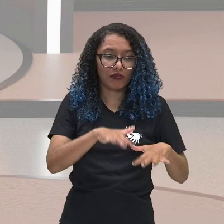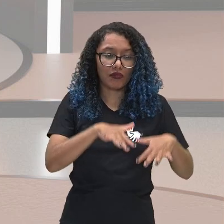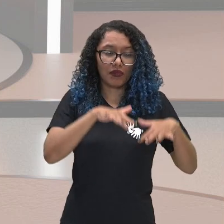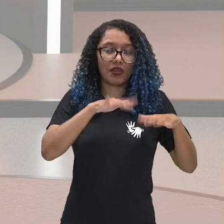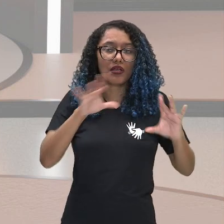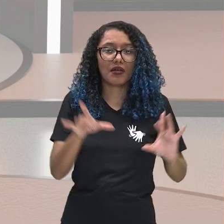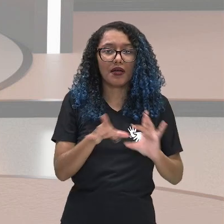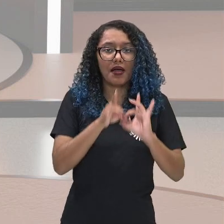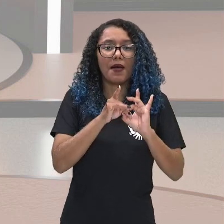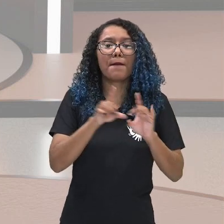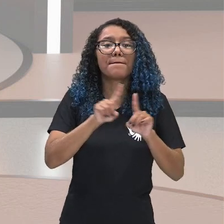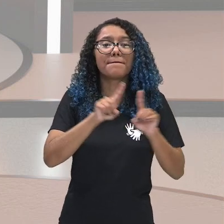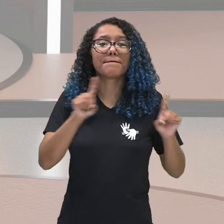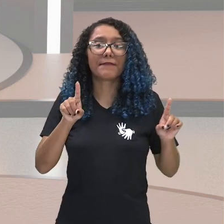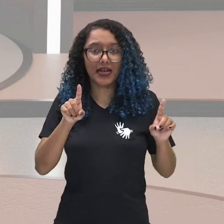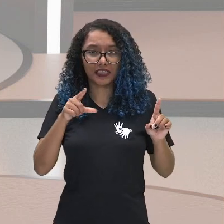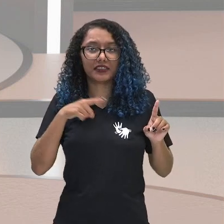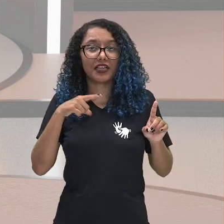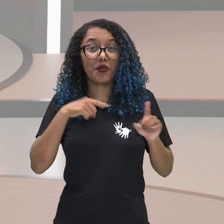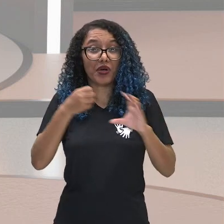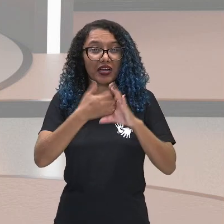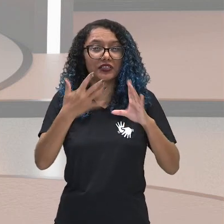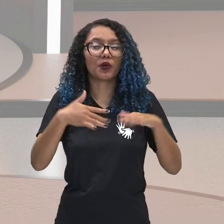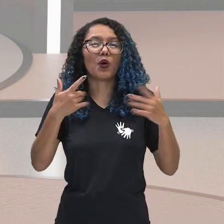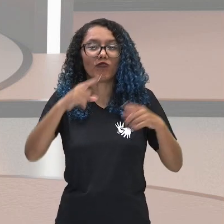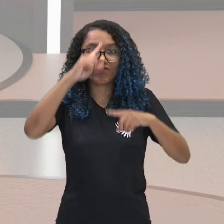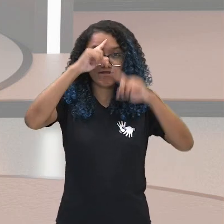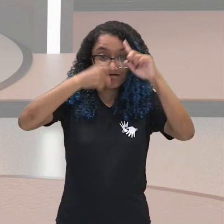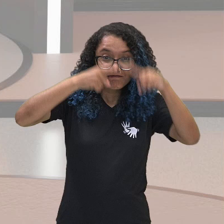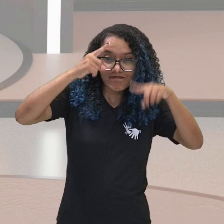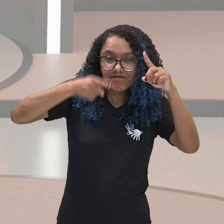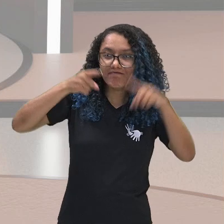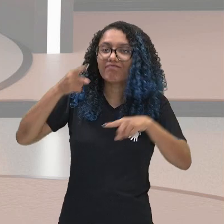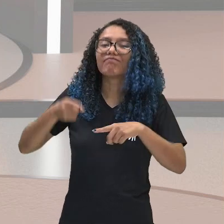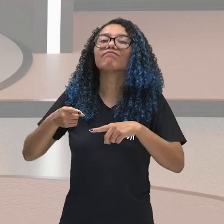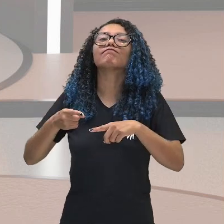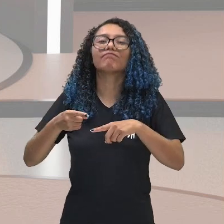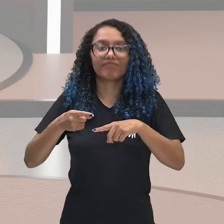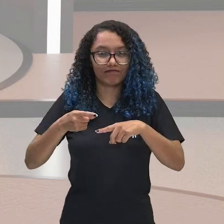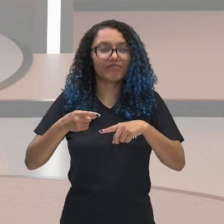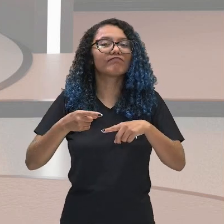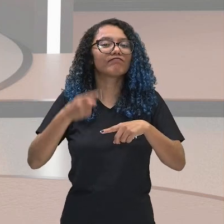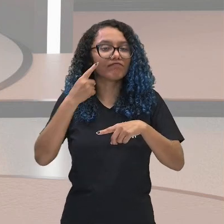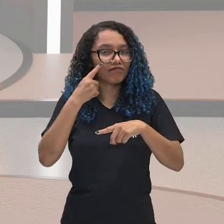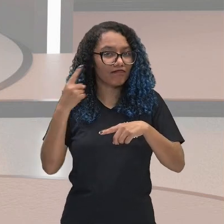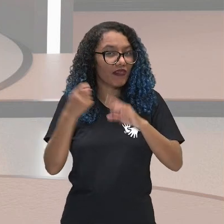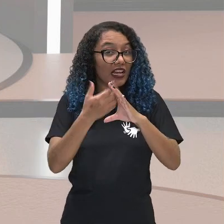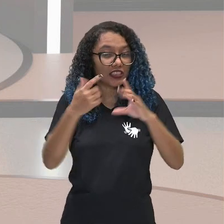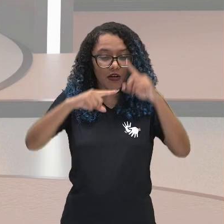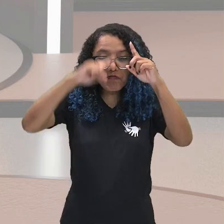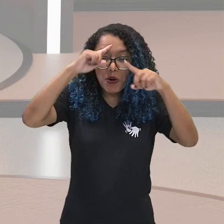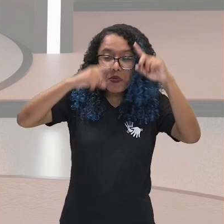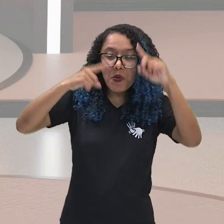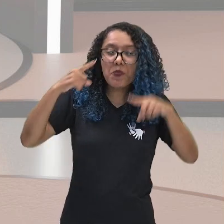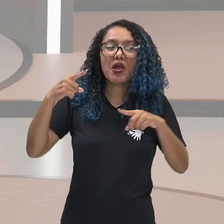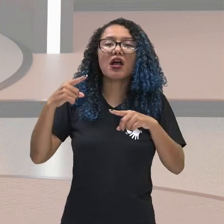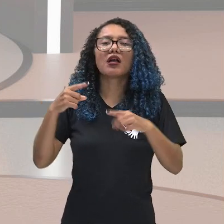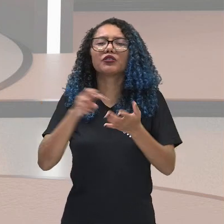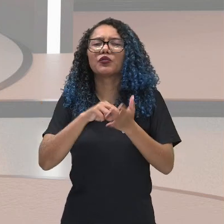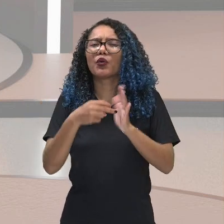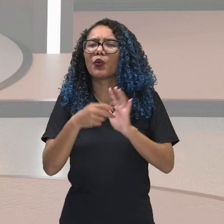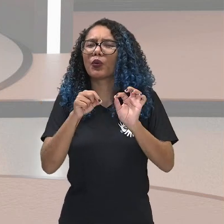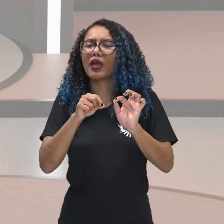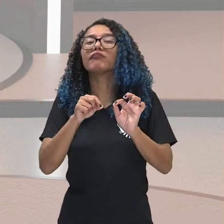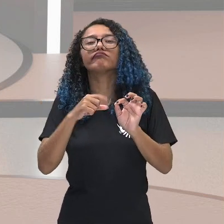autoritário, tá? Então, observa aí essa primeira definição, caráter autoritário, muito ligado